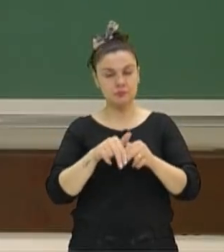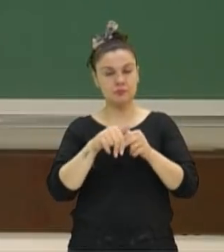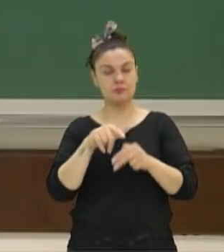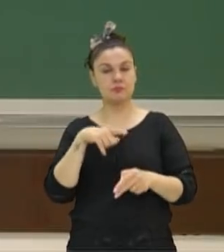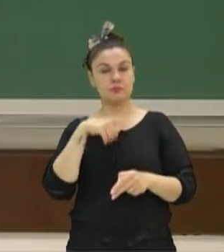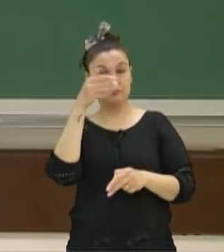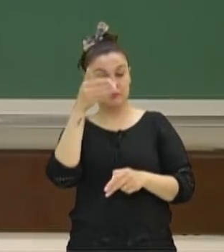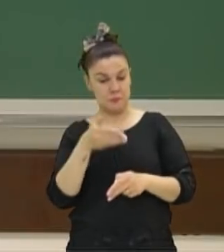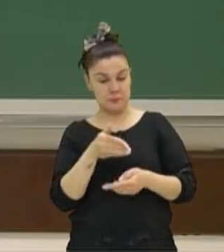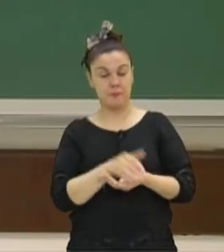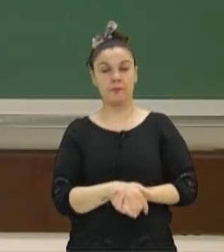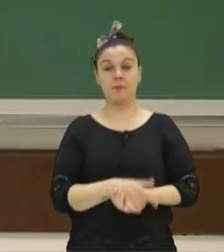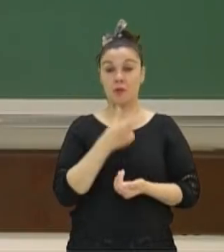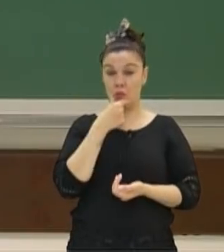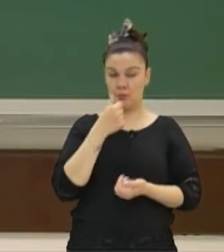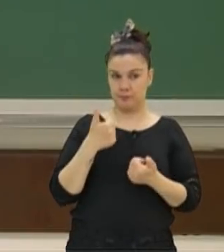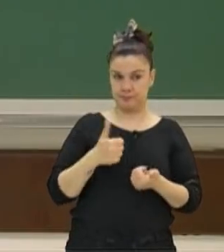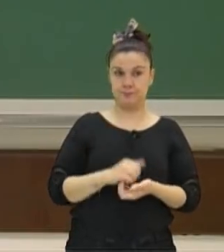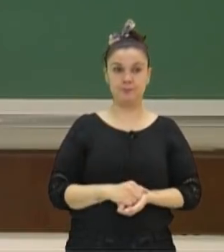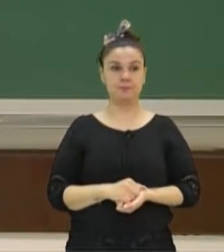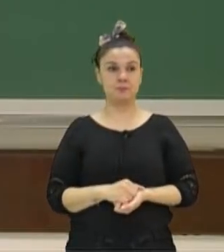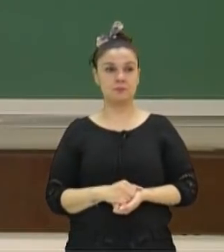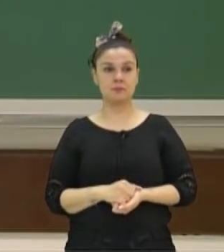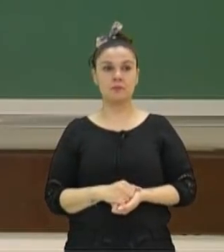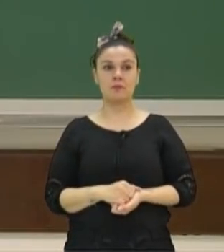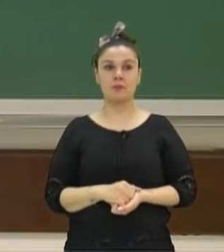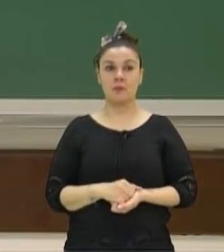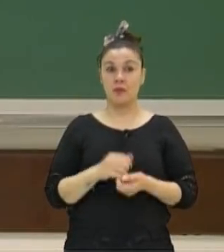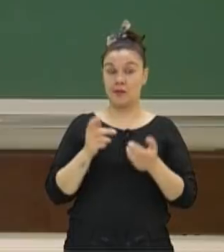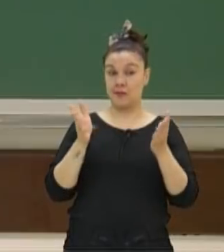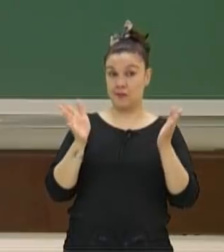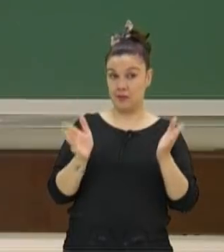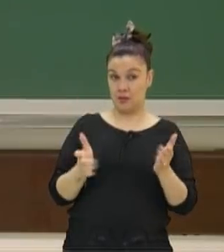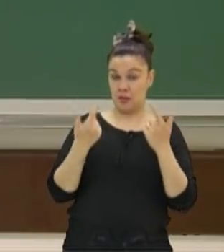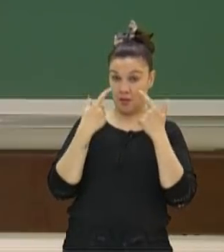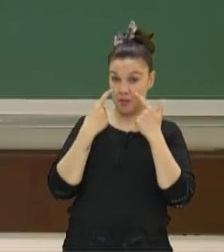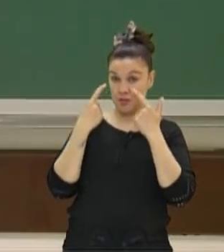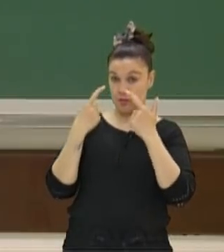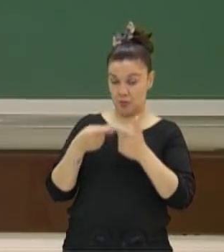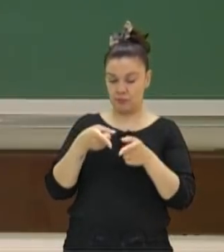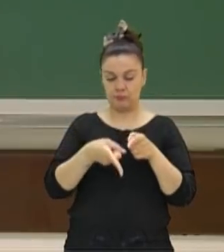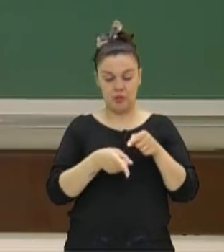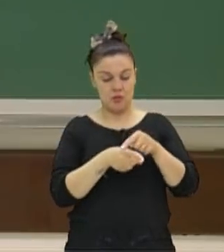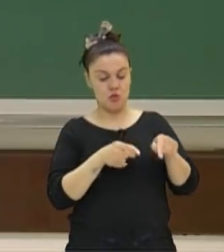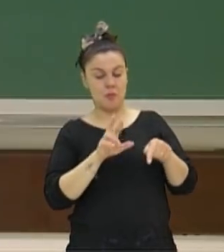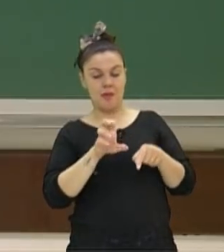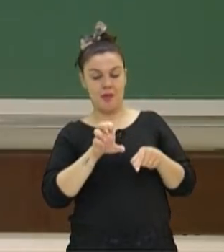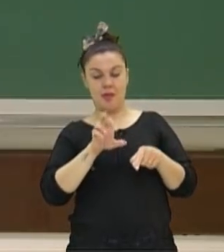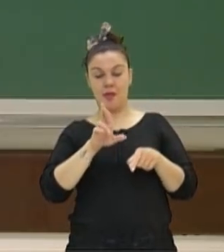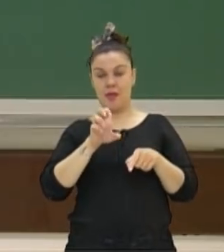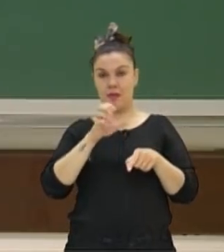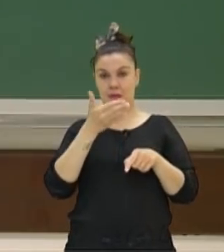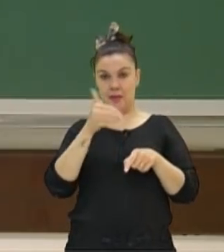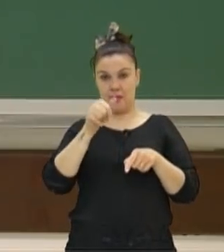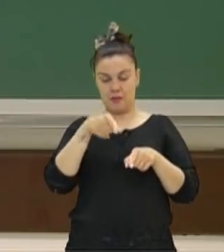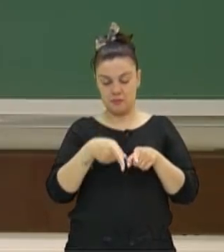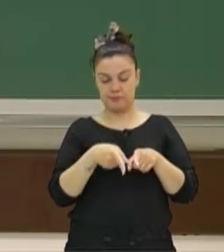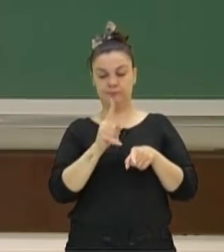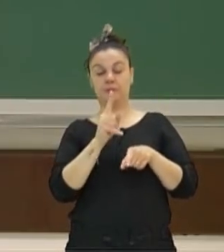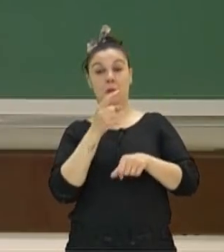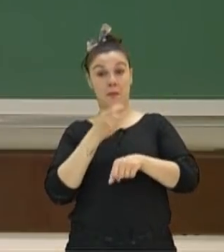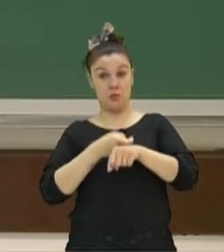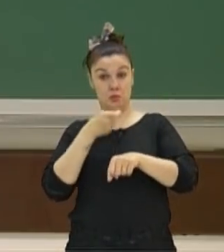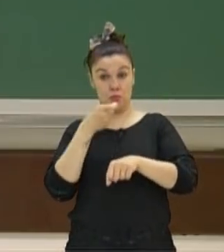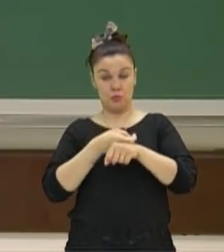esse mecanismo com o homem. Então, quando há essa ereção, né, o ato do pênis ficar mais